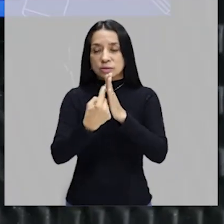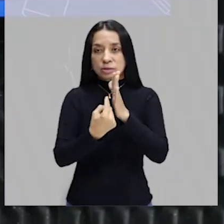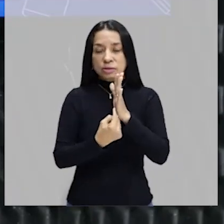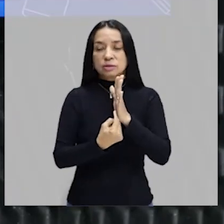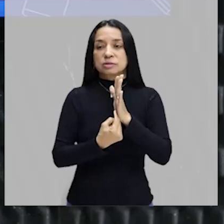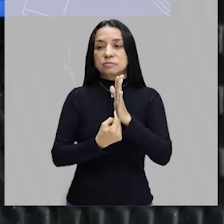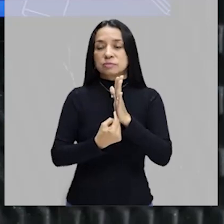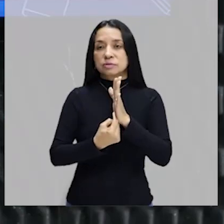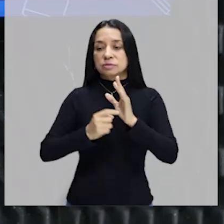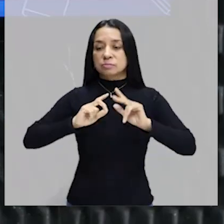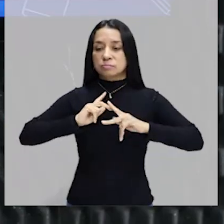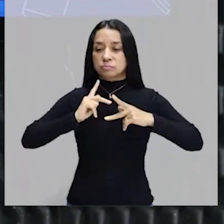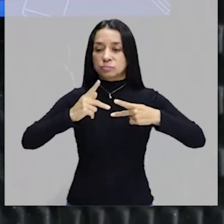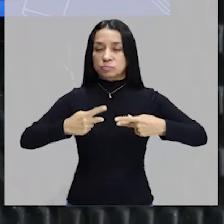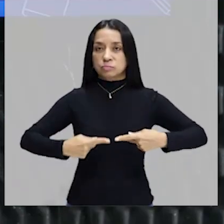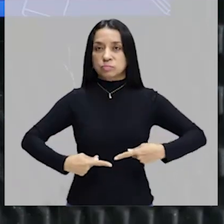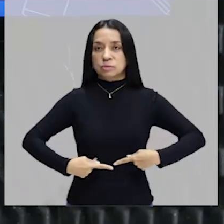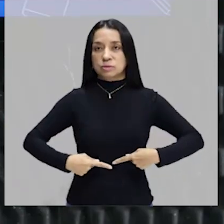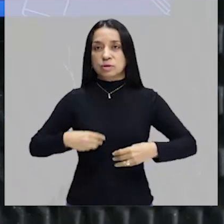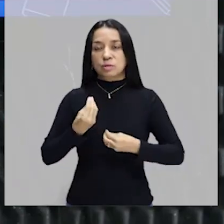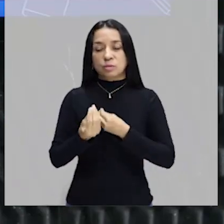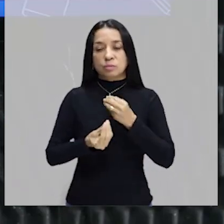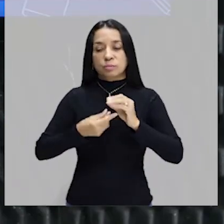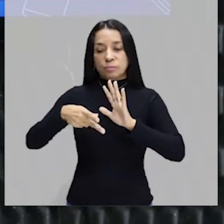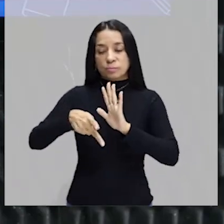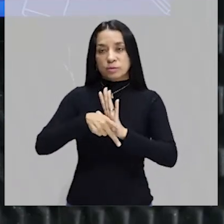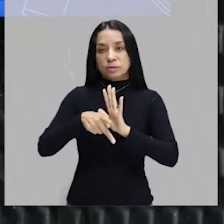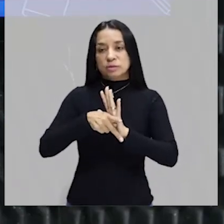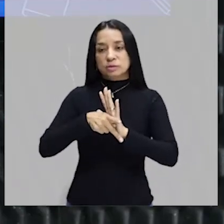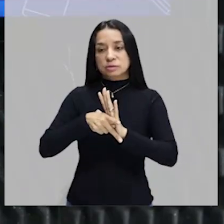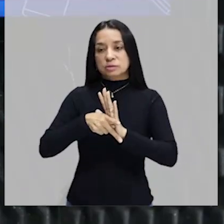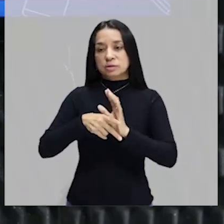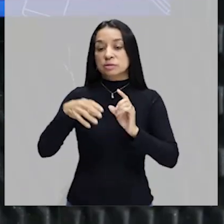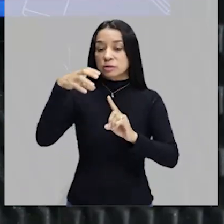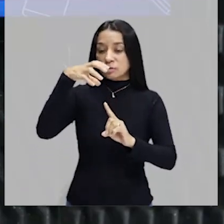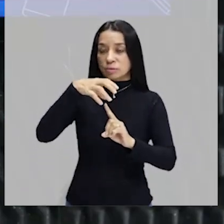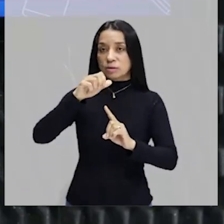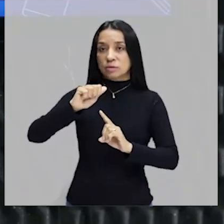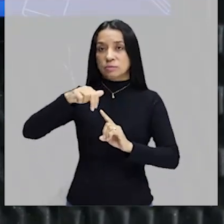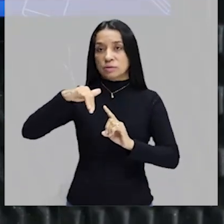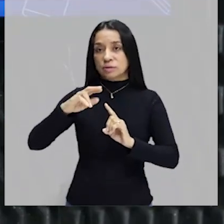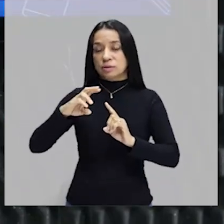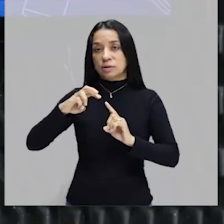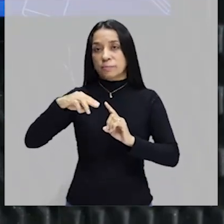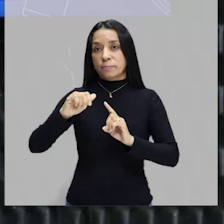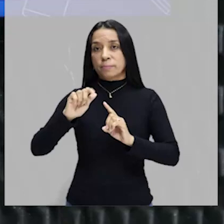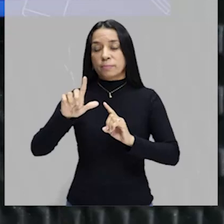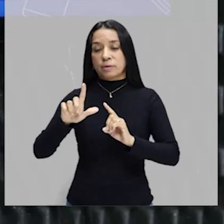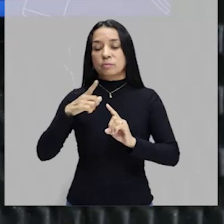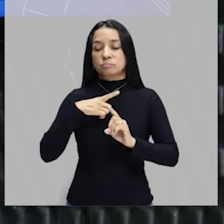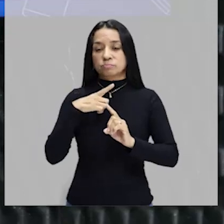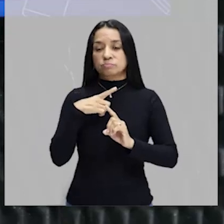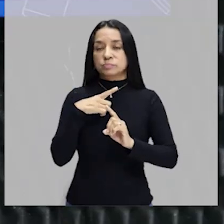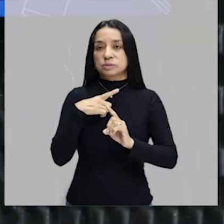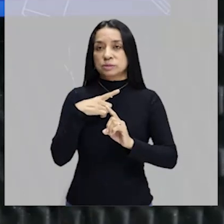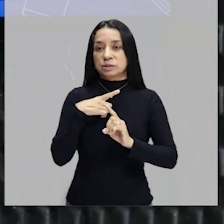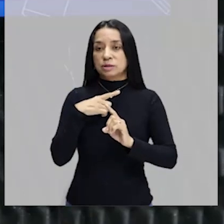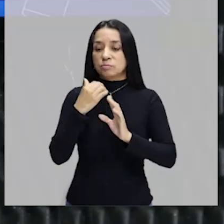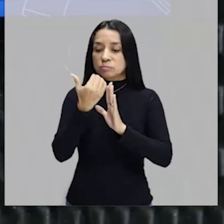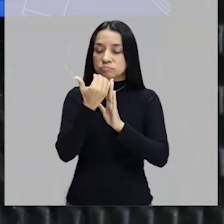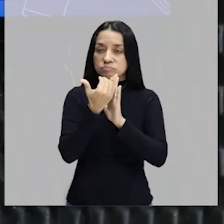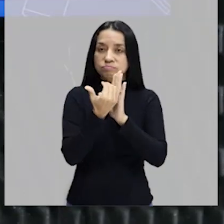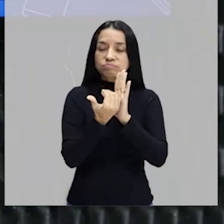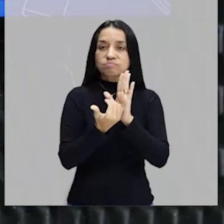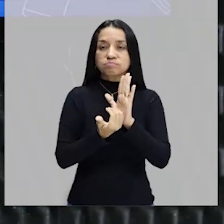humana, como nós somos pertencentes ao reino animalia, então a gente tem uma